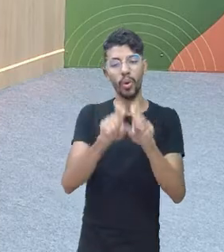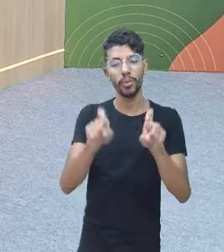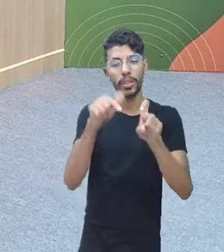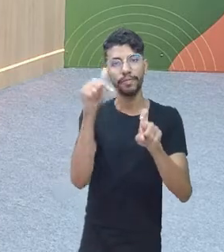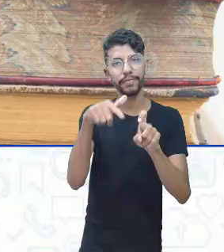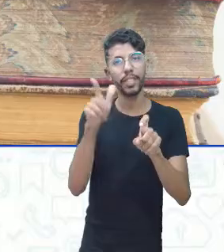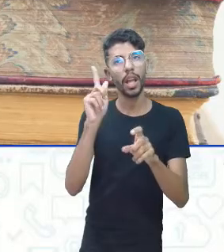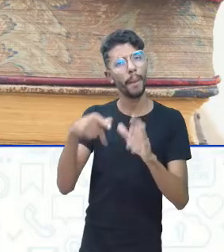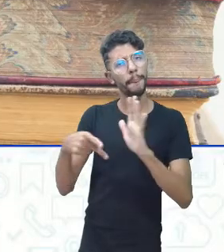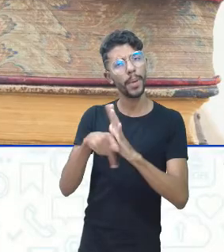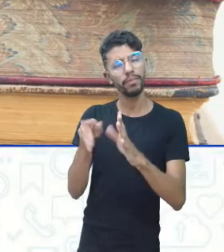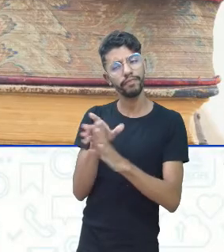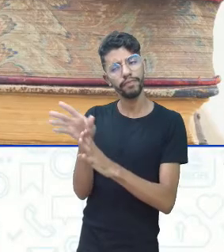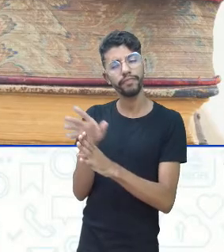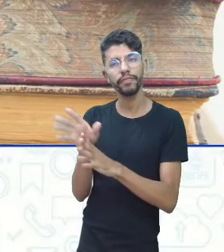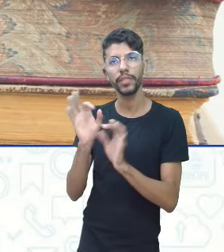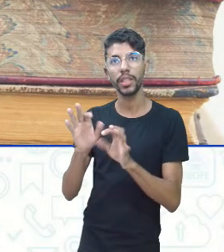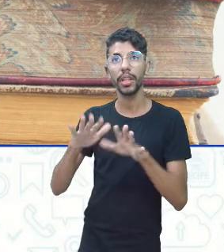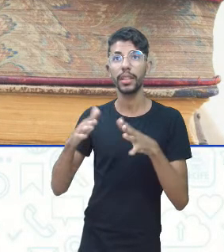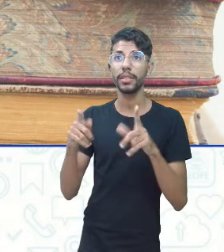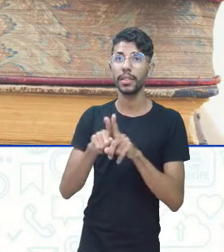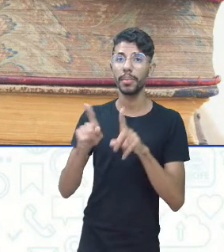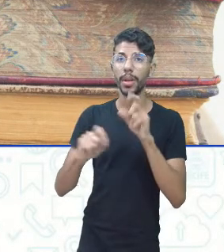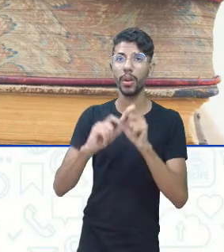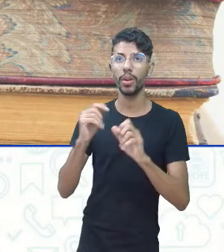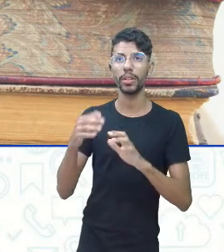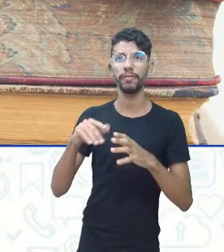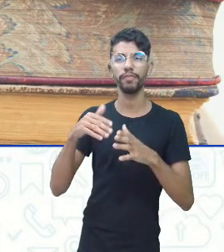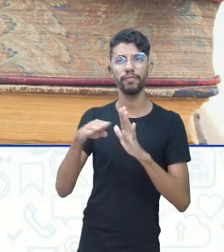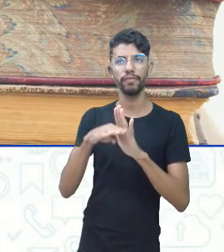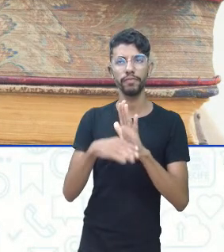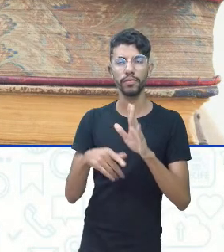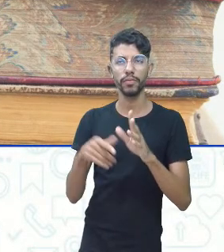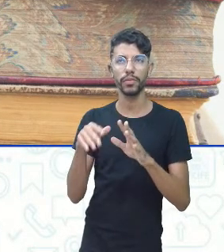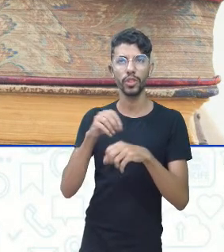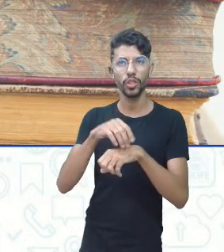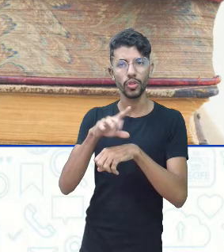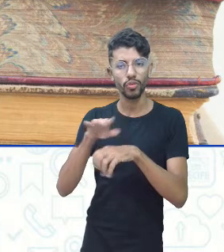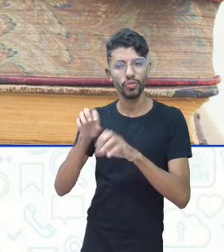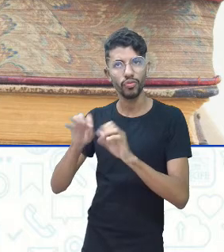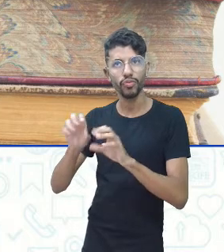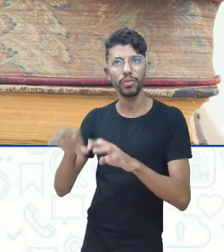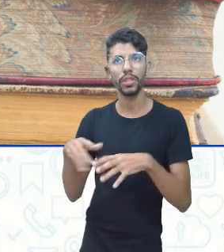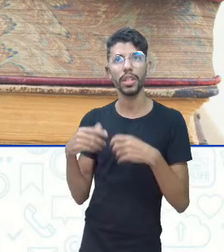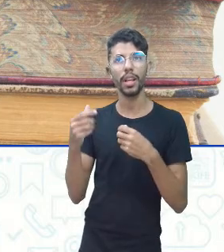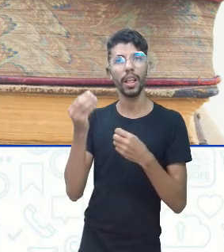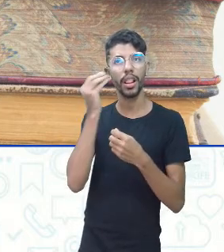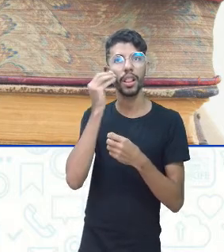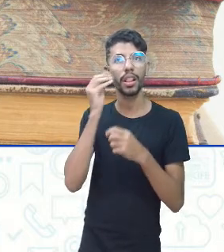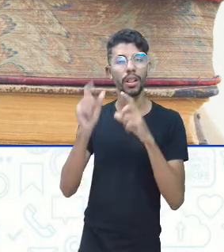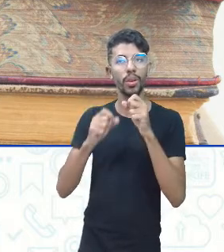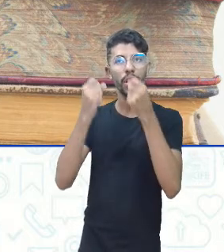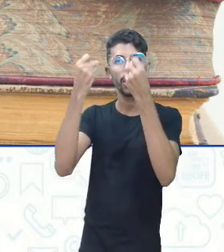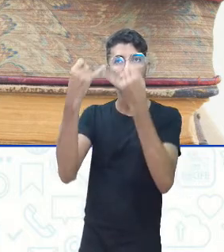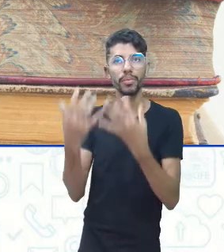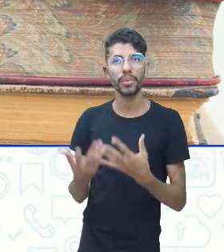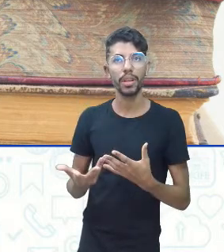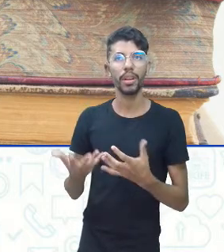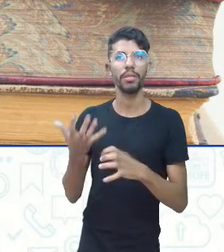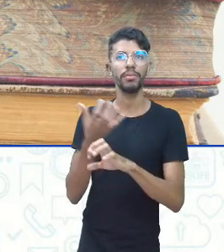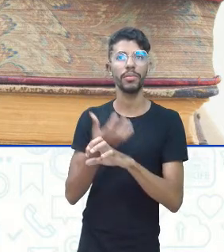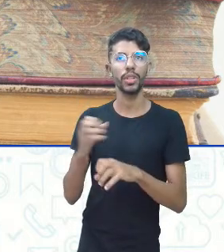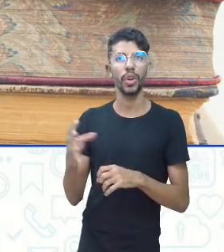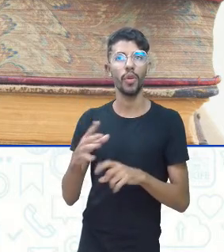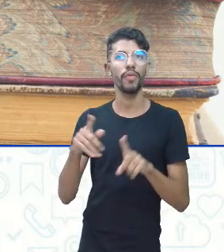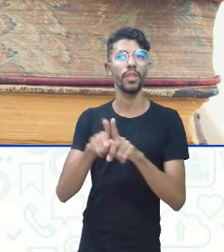os programas tutoriais, eles procuram explicar matéria nova e proporcionar novos conhecimentos. Funcionam como livros em que as páginas de